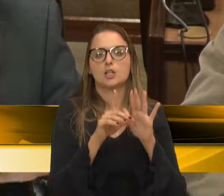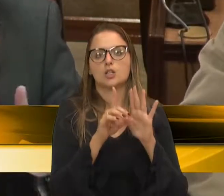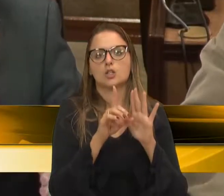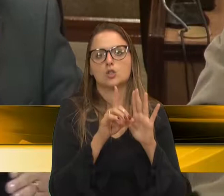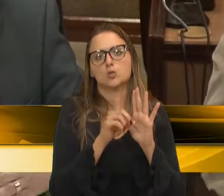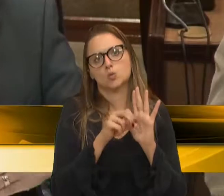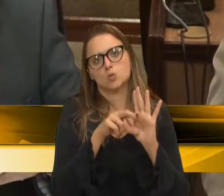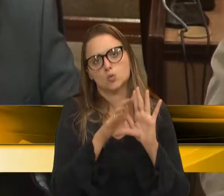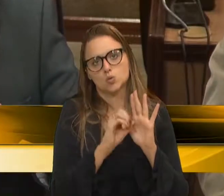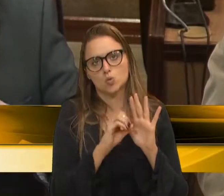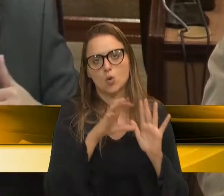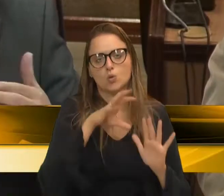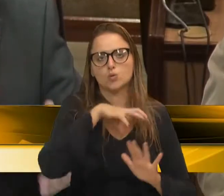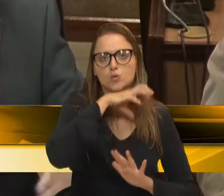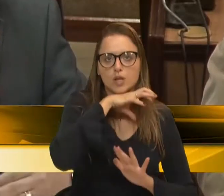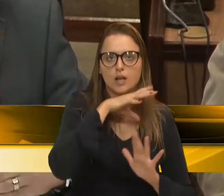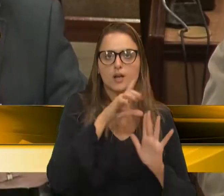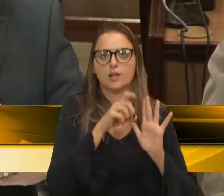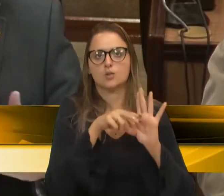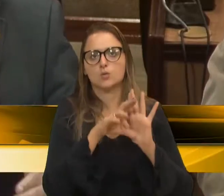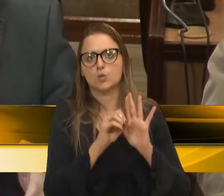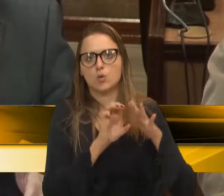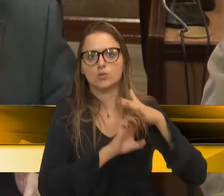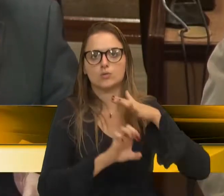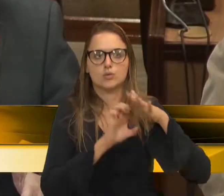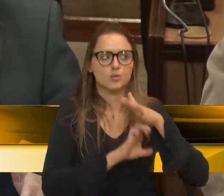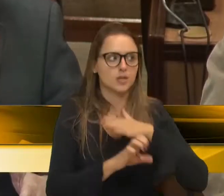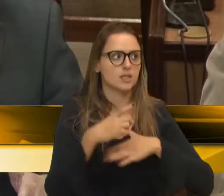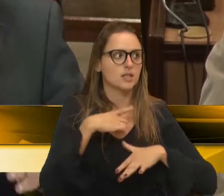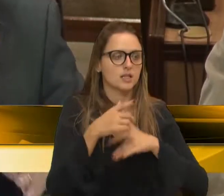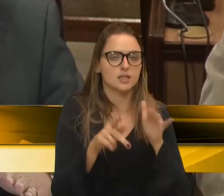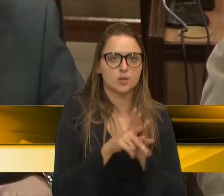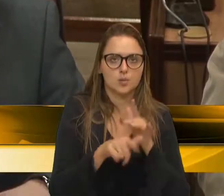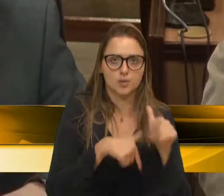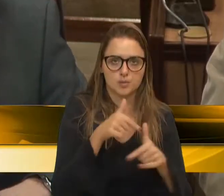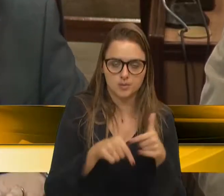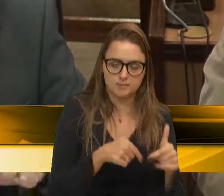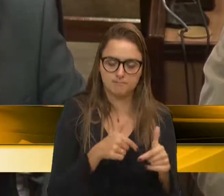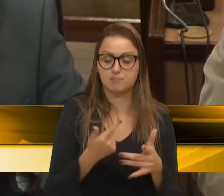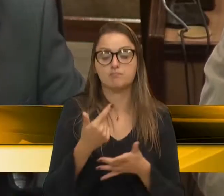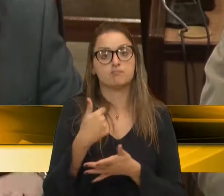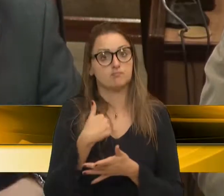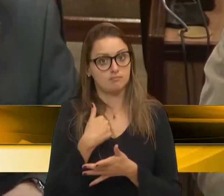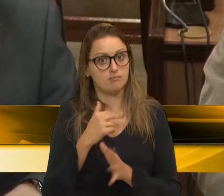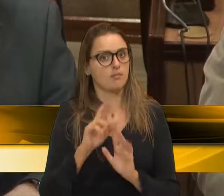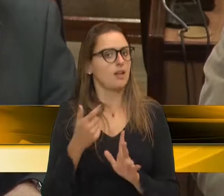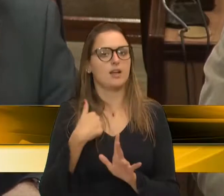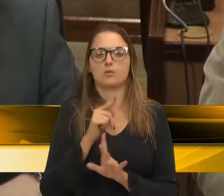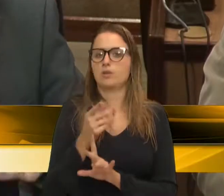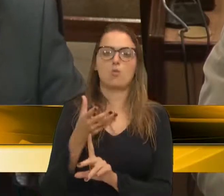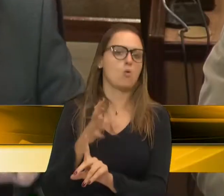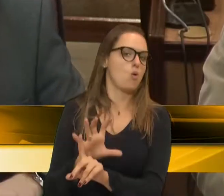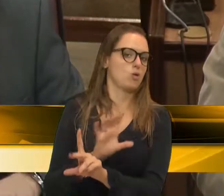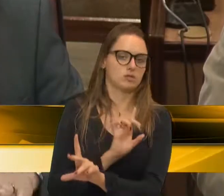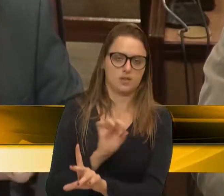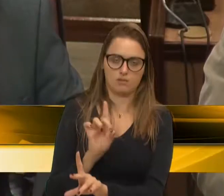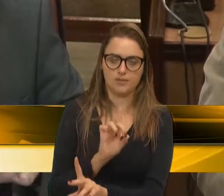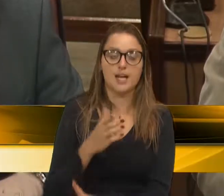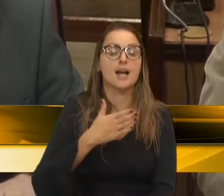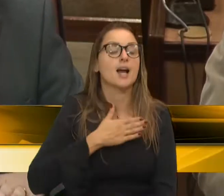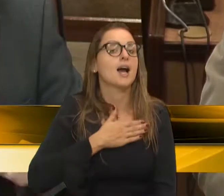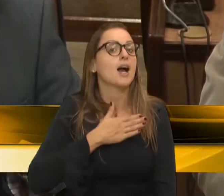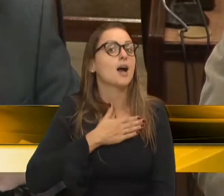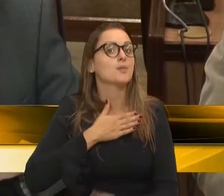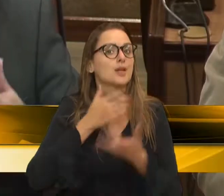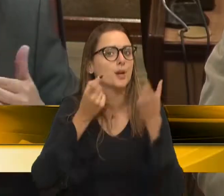de imóveis que têm o seu trabalho e assim por diante. Bem pelo contrário, não sou contra. A minha